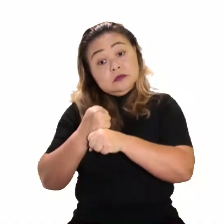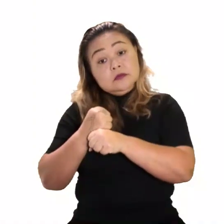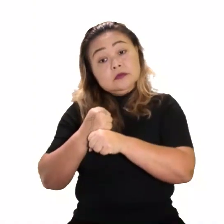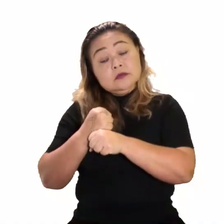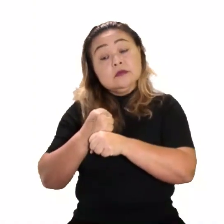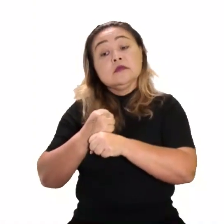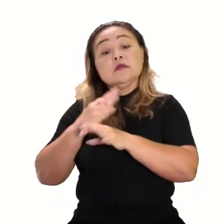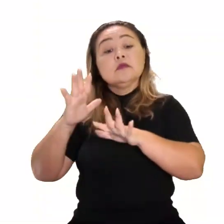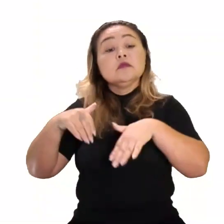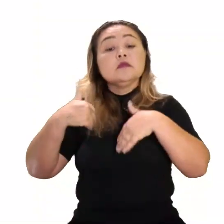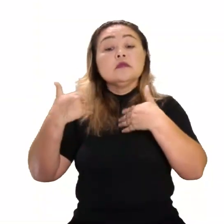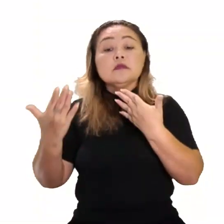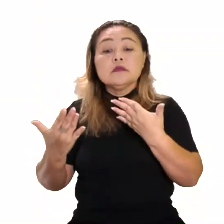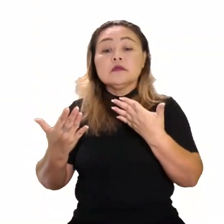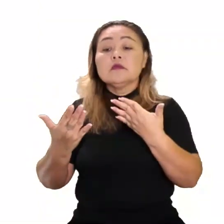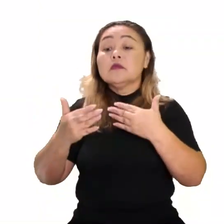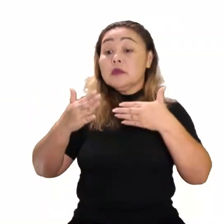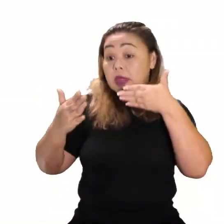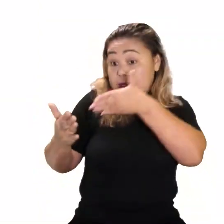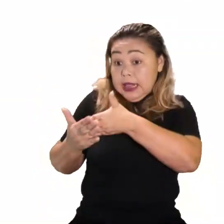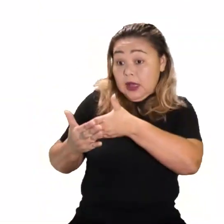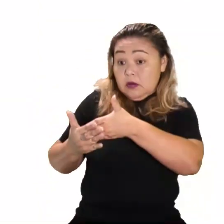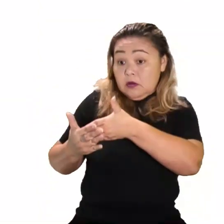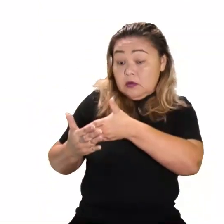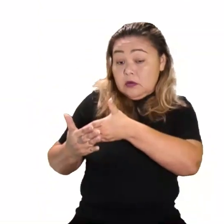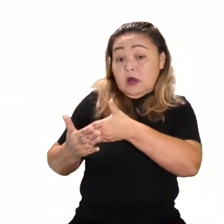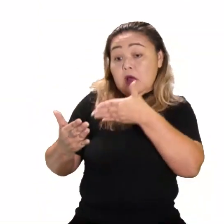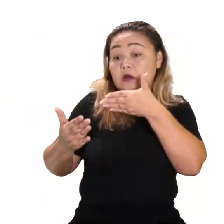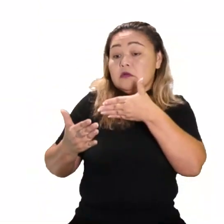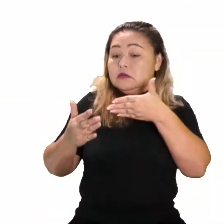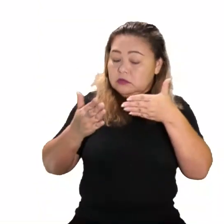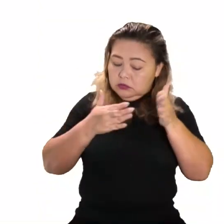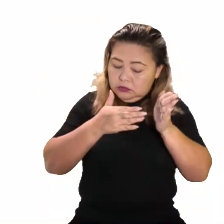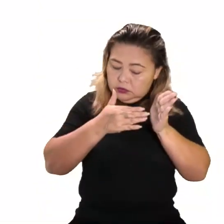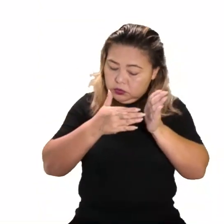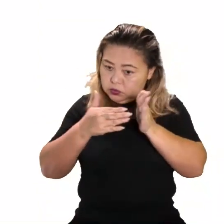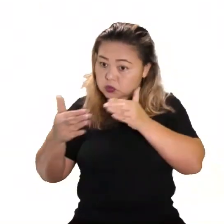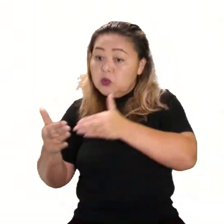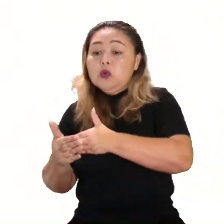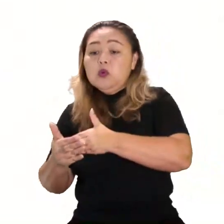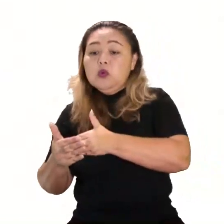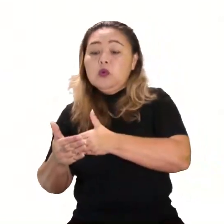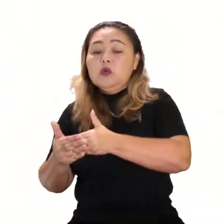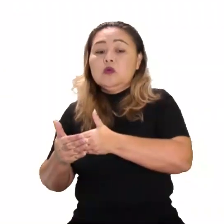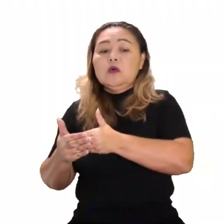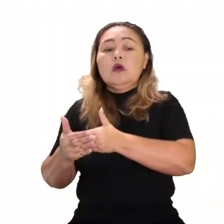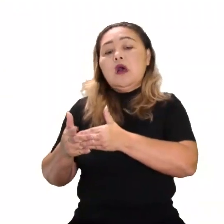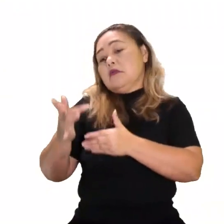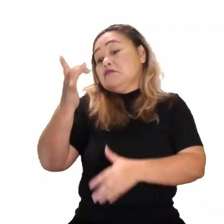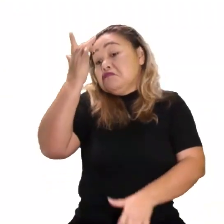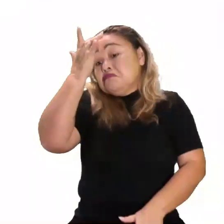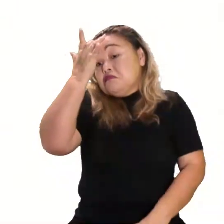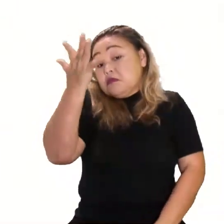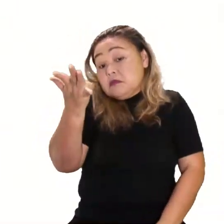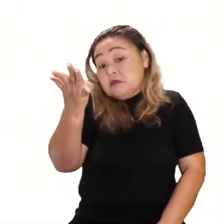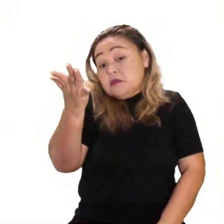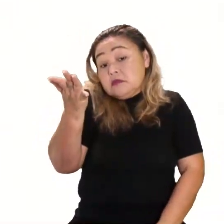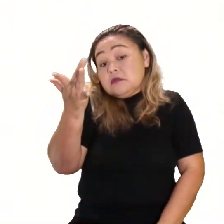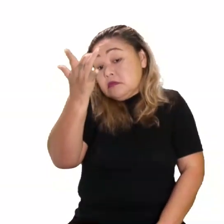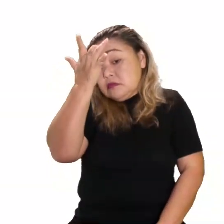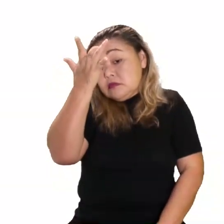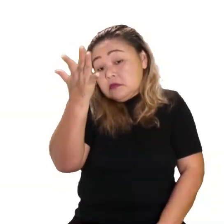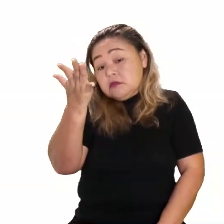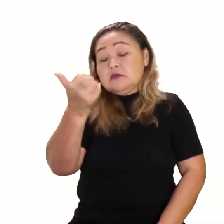somar. Quando temos uma progressão finita, uma progressão limitada, pequena, é fácil somar assim, tá?